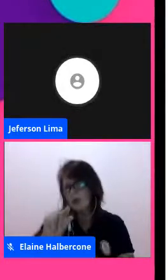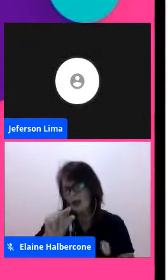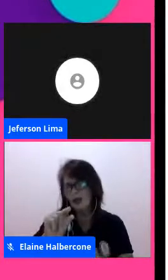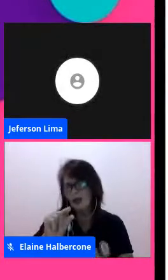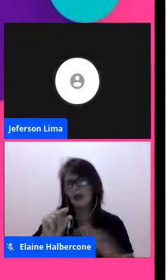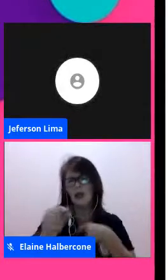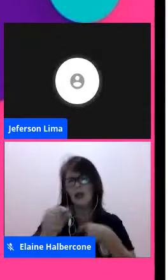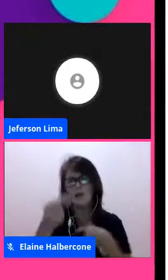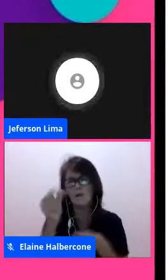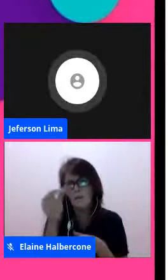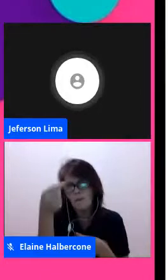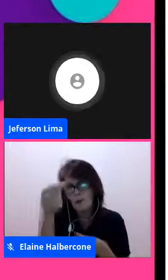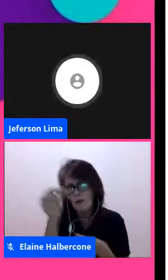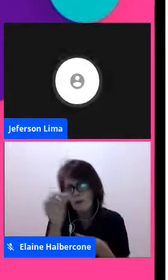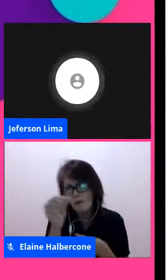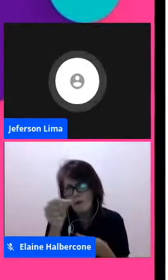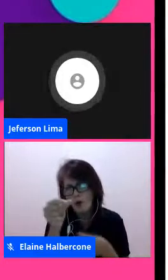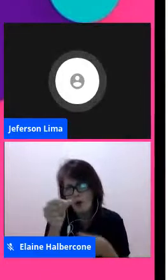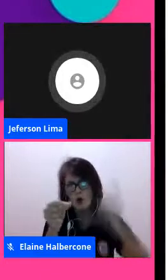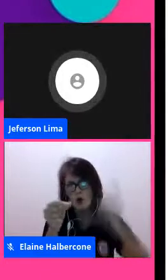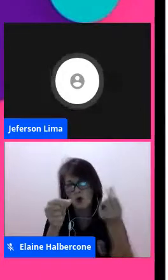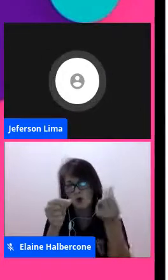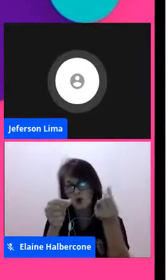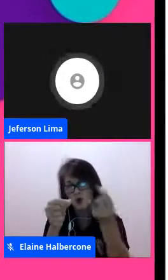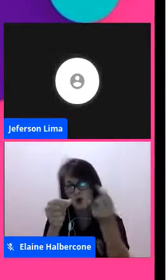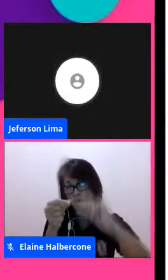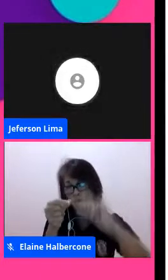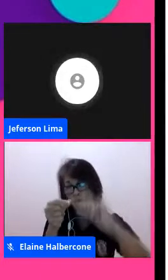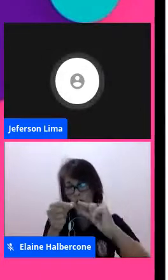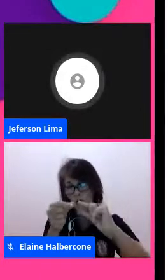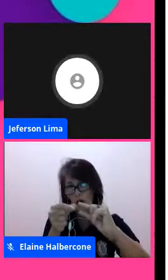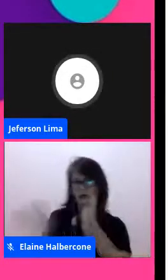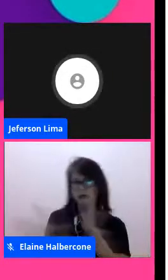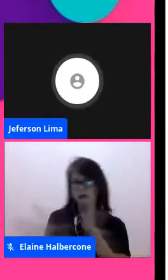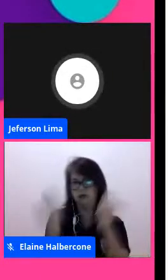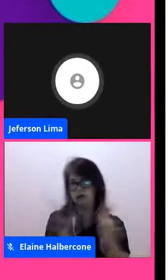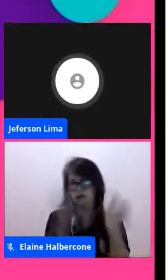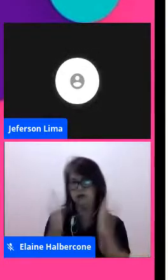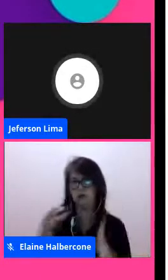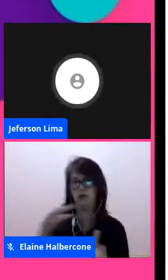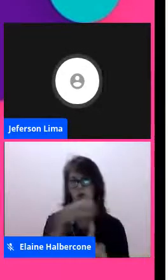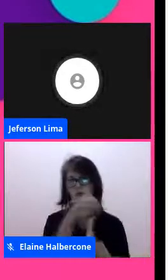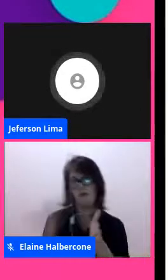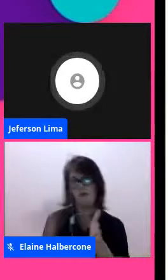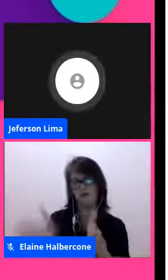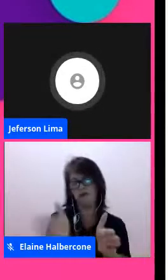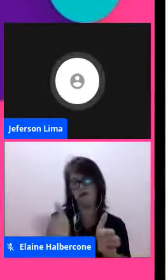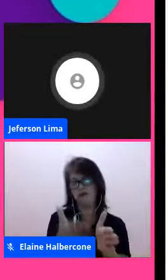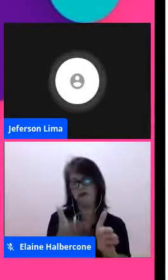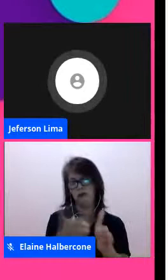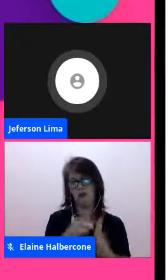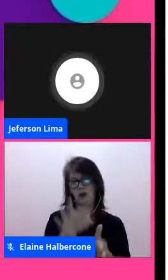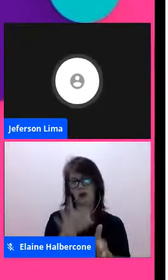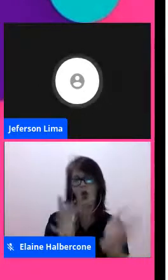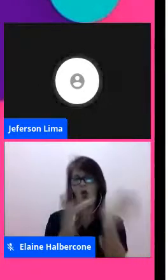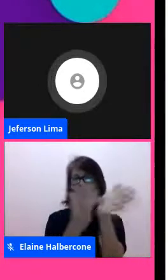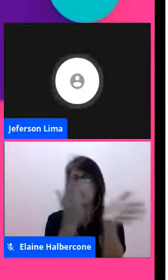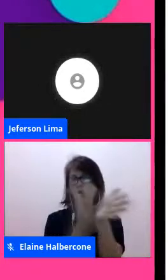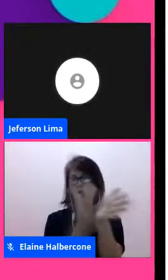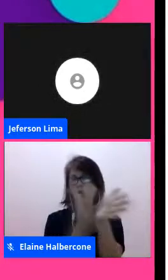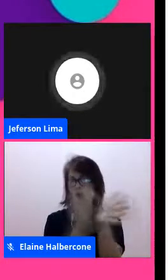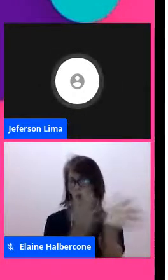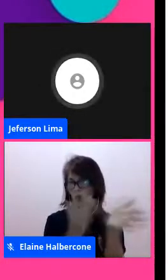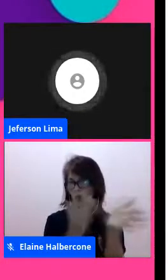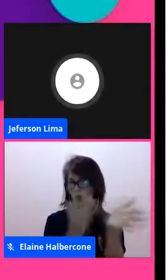tem agora algo que tem que ter um baixo custo, porque a gente quer criar em larga escala, né? Imagina que o touchscreen de cada celular precisa de um